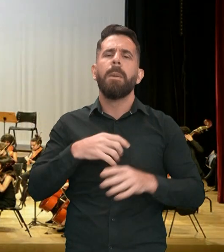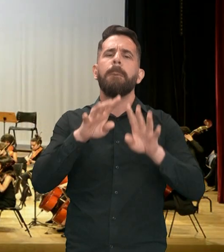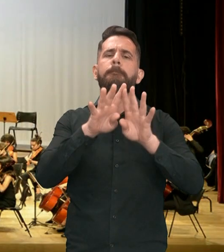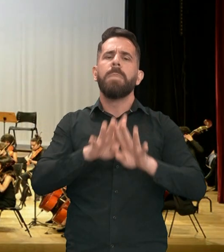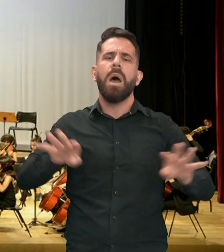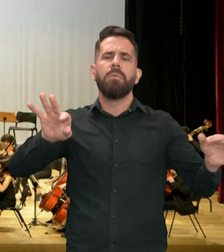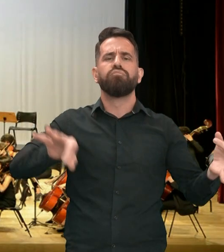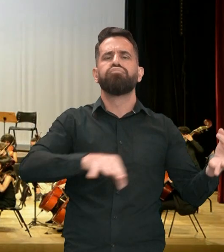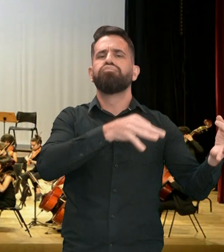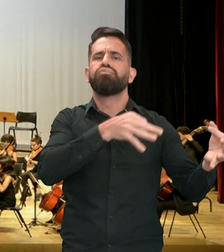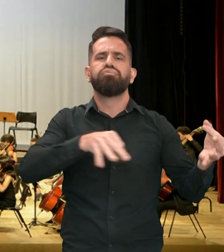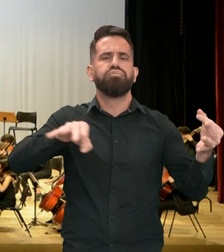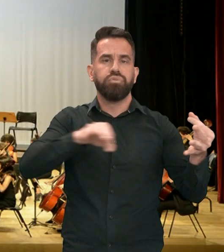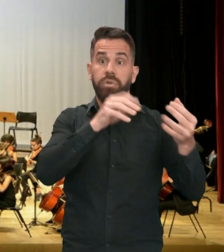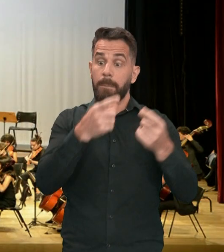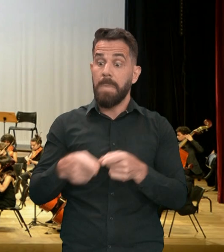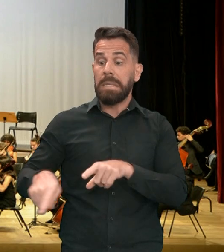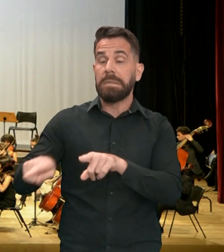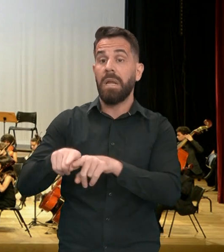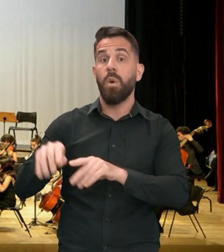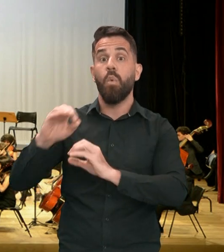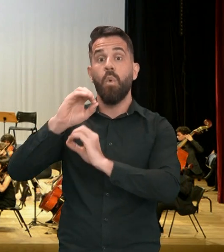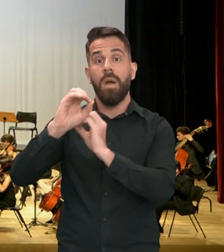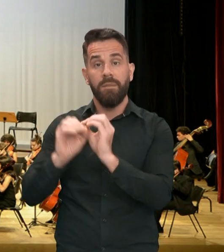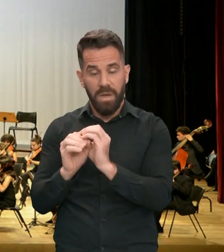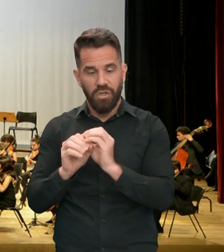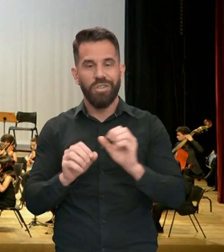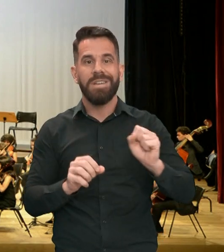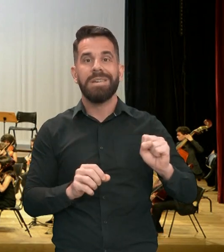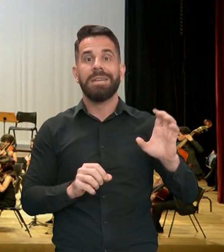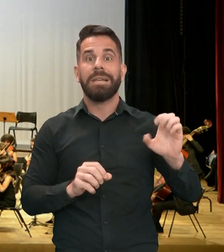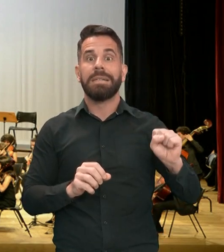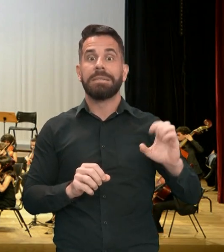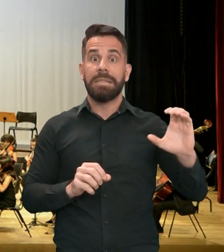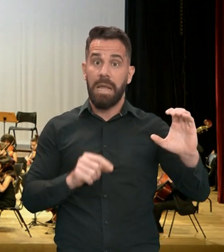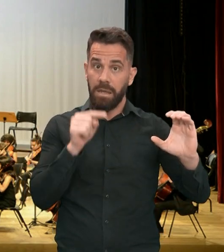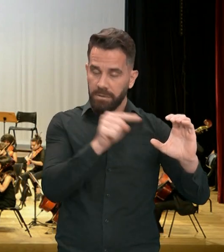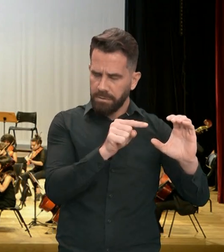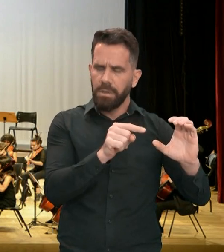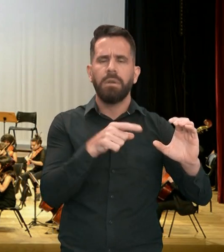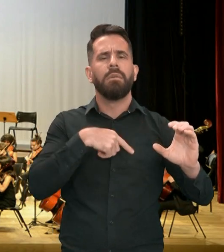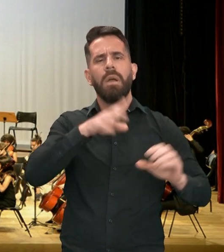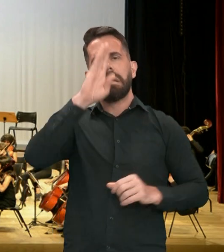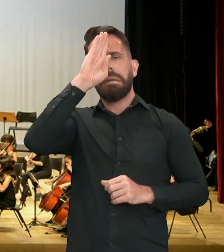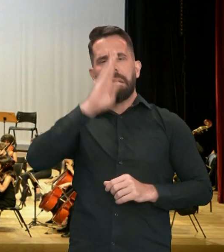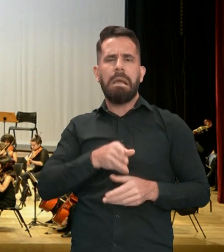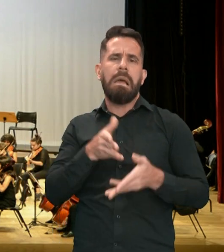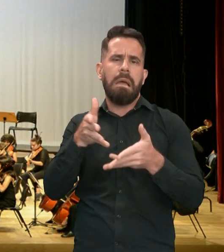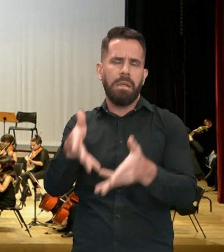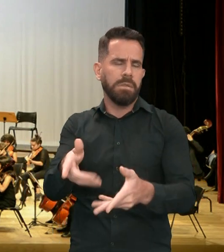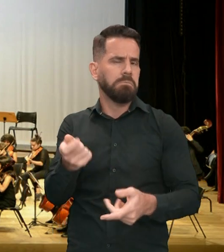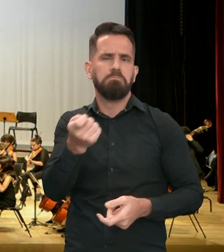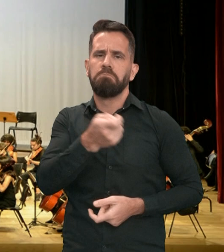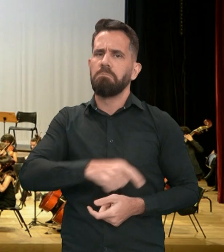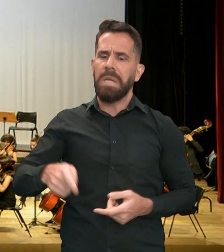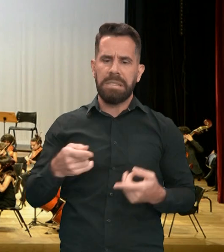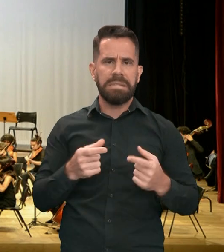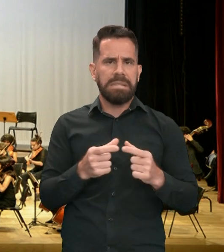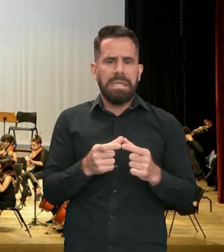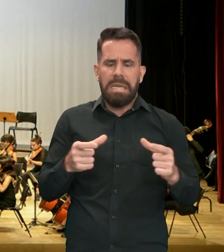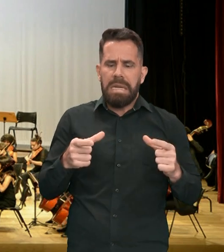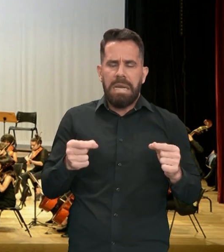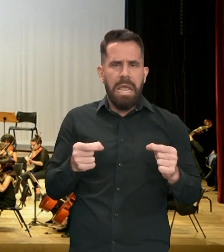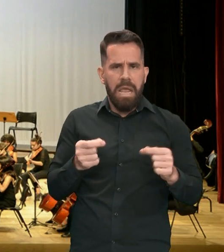em parceria com a UFG e o SESC, é gratuita e não necessita que retire ingressos antecipadamente. O espetáculo